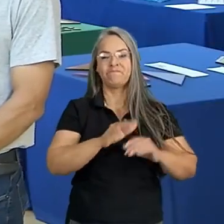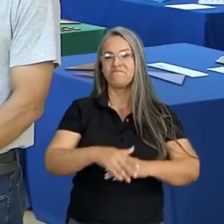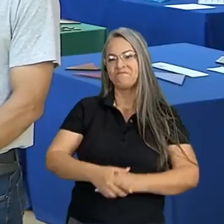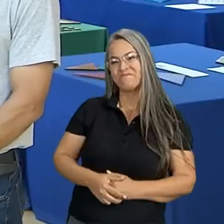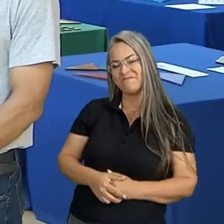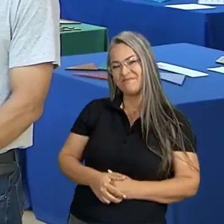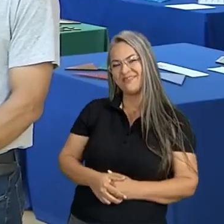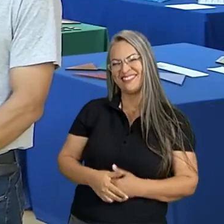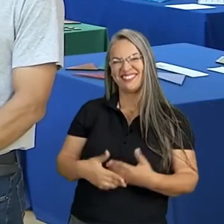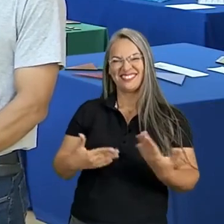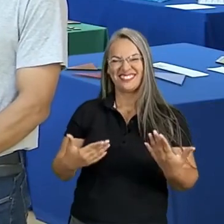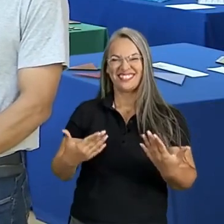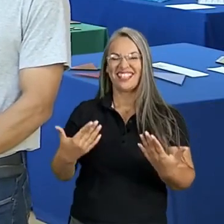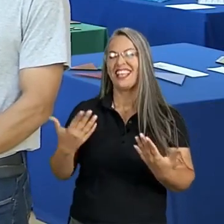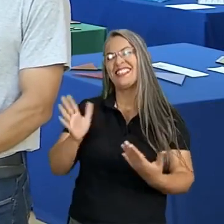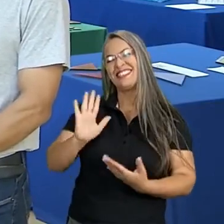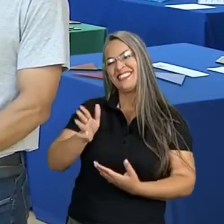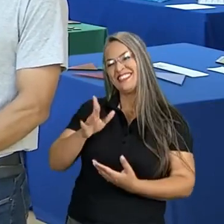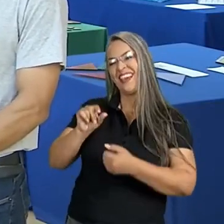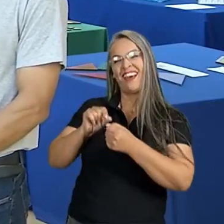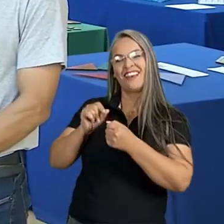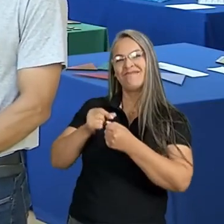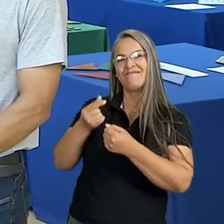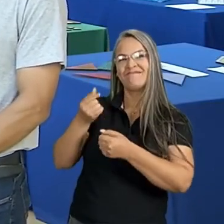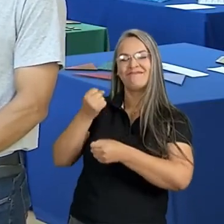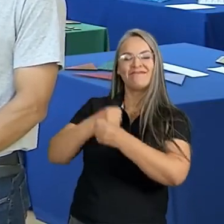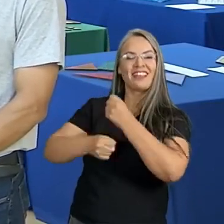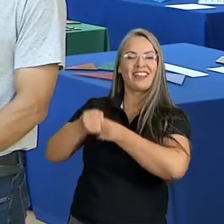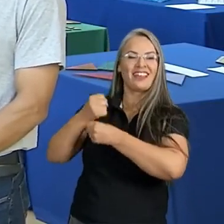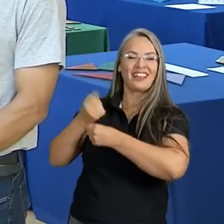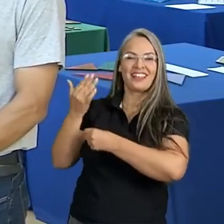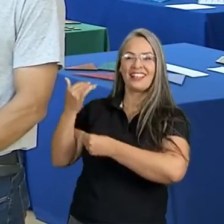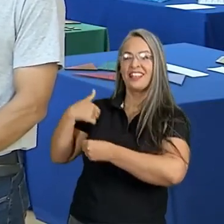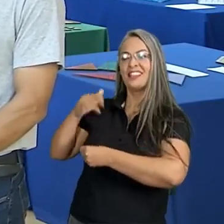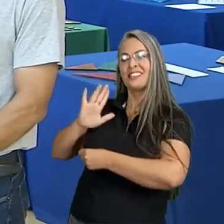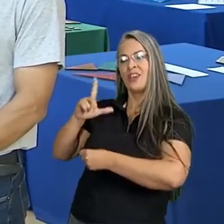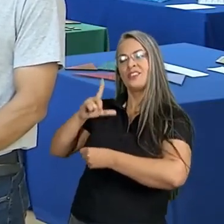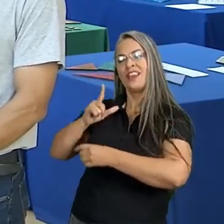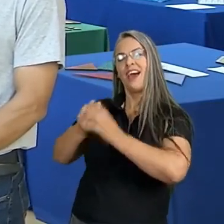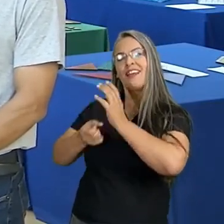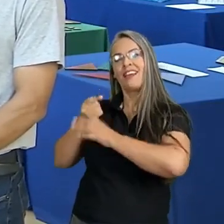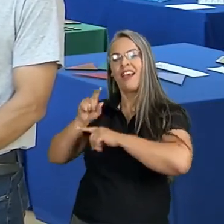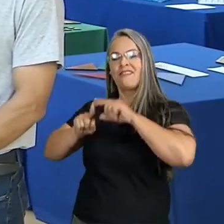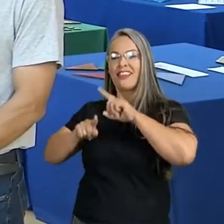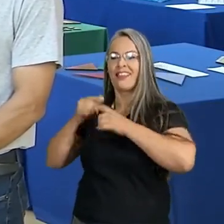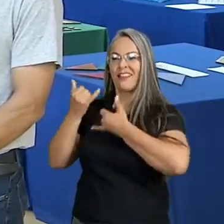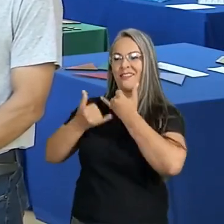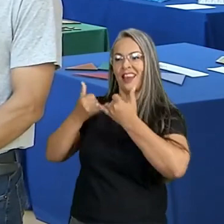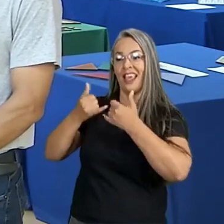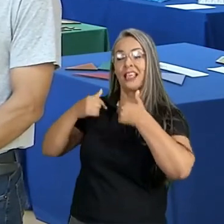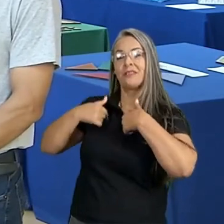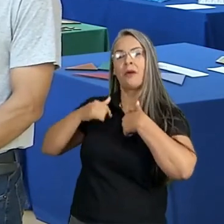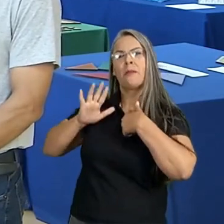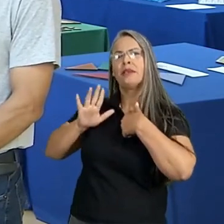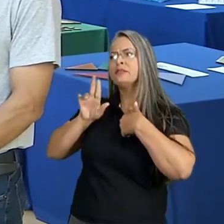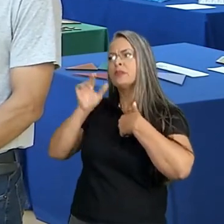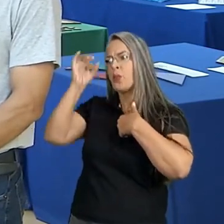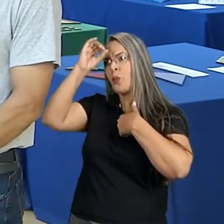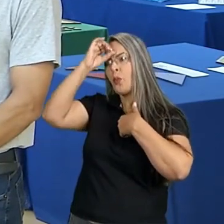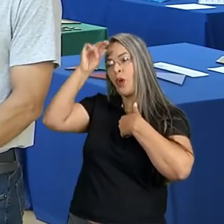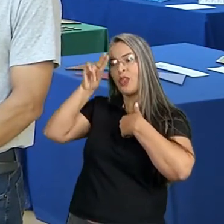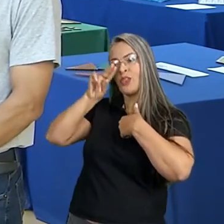fazer isso há muito tempo nem sabia que era o nome de Cultura make que ela é de Maker agora a gente trabalha com o objetivo de